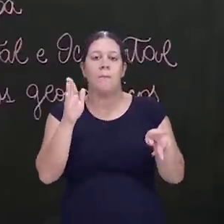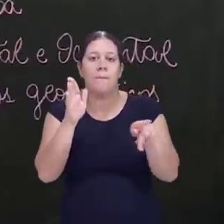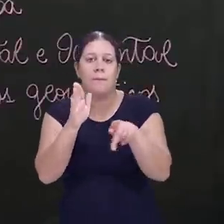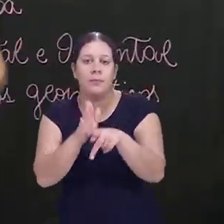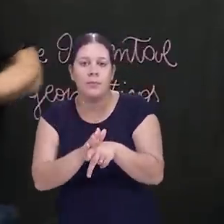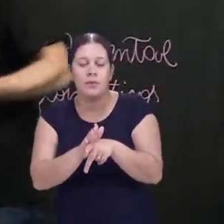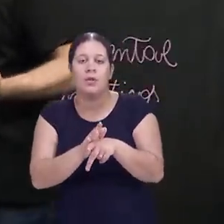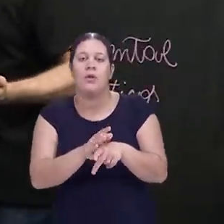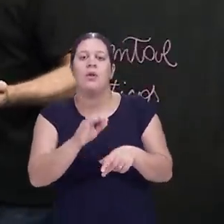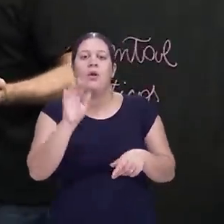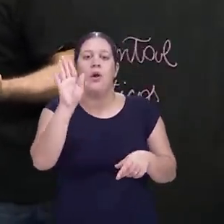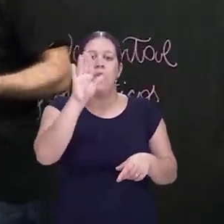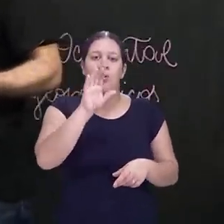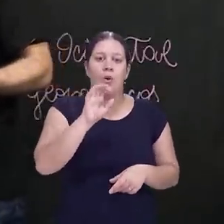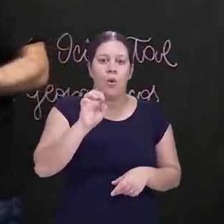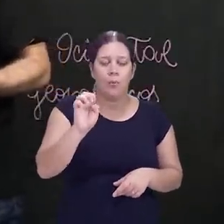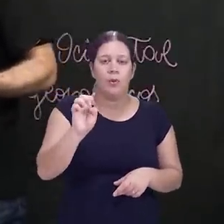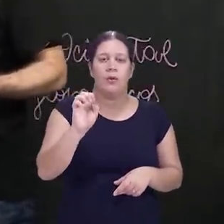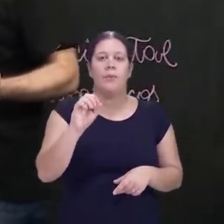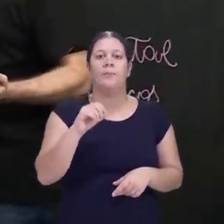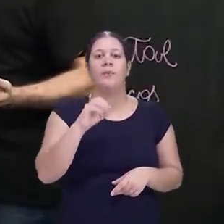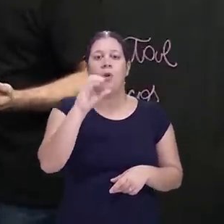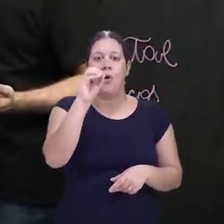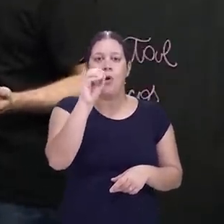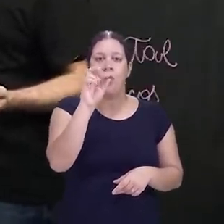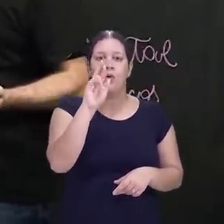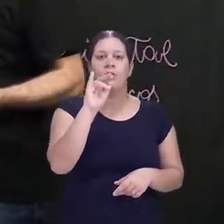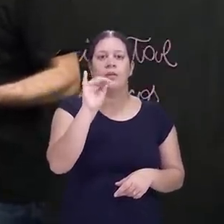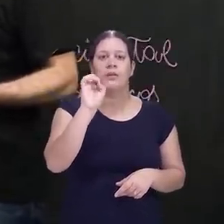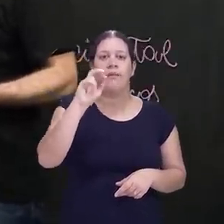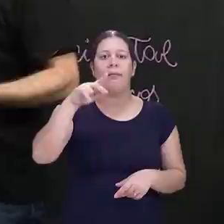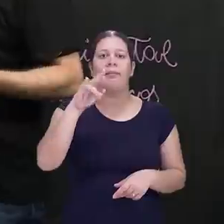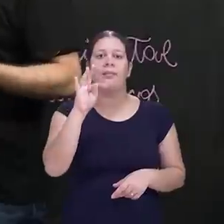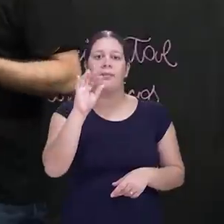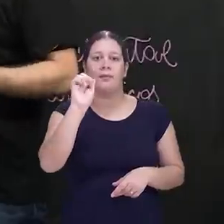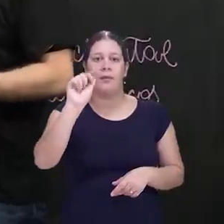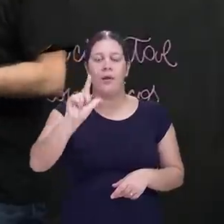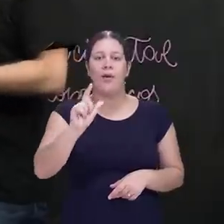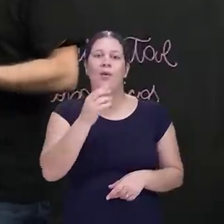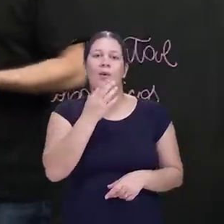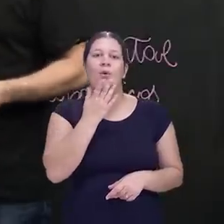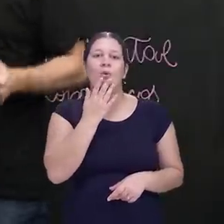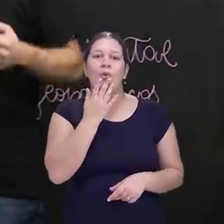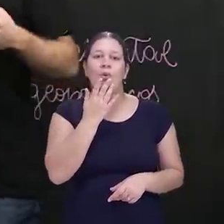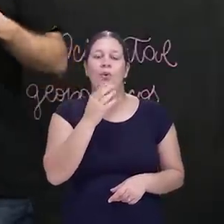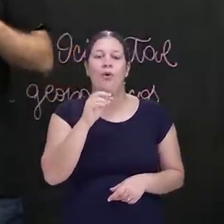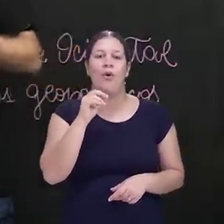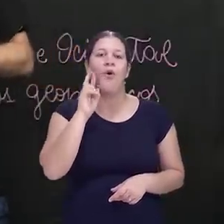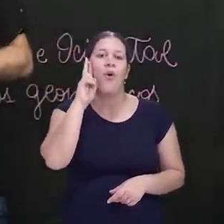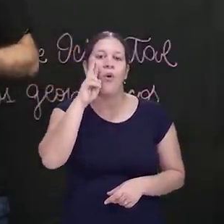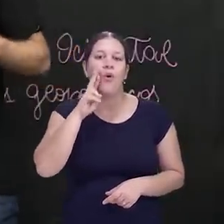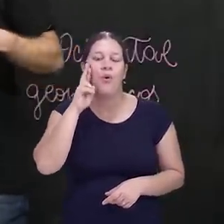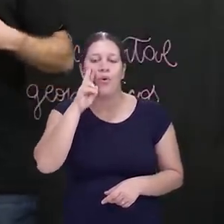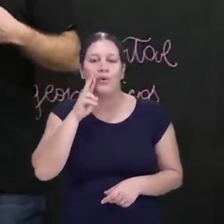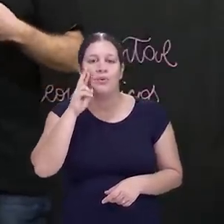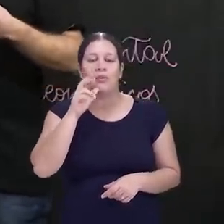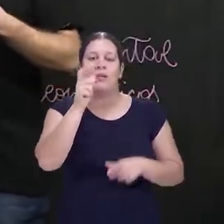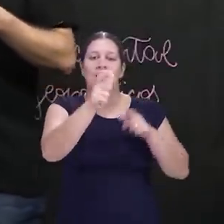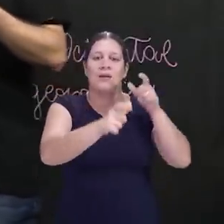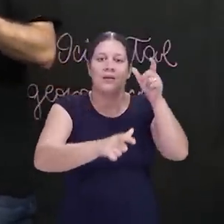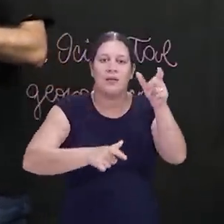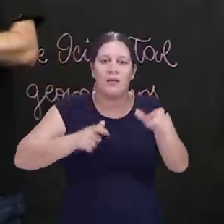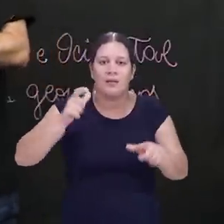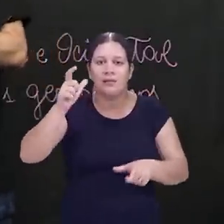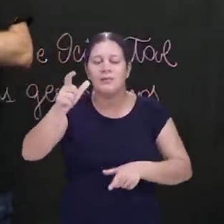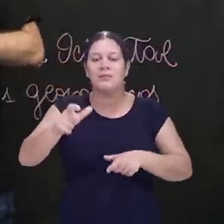Europa Oriental, que vai ser essa grande região aqui em rosa, onde nós vamos ter características linguísticas do